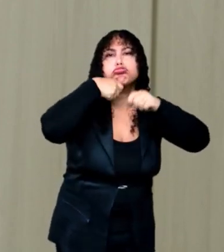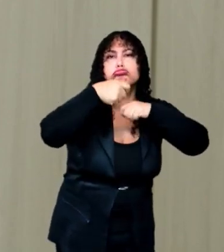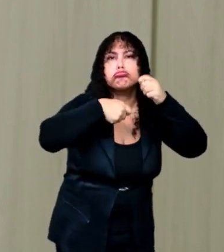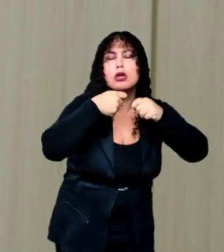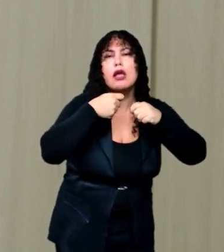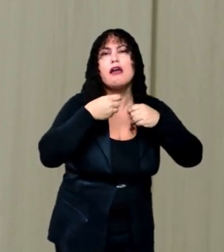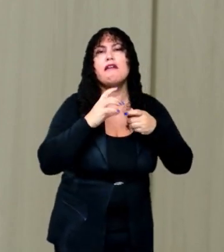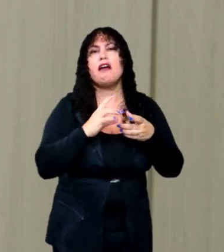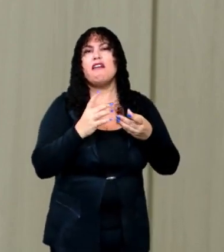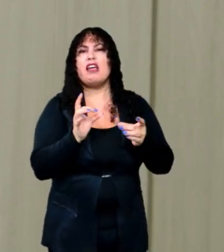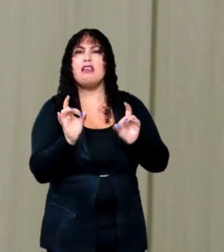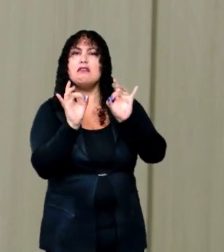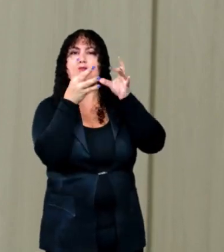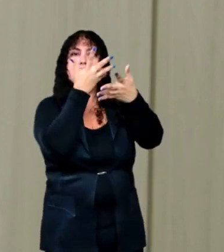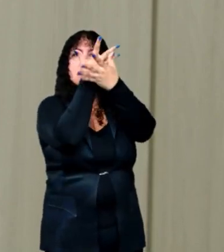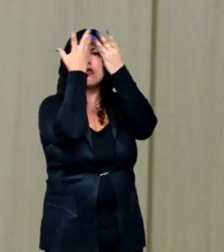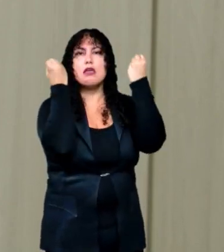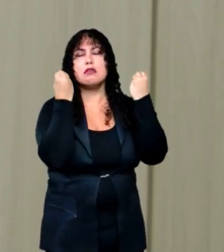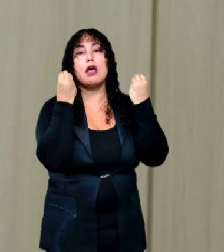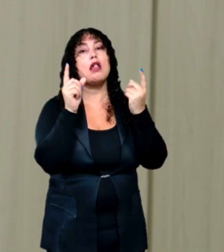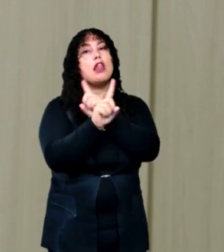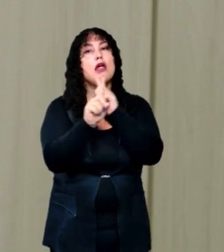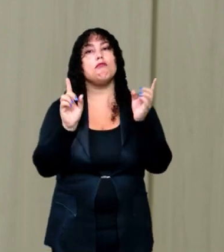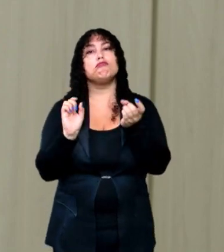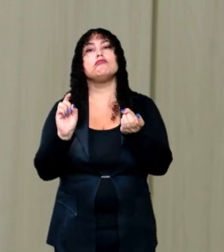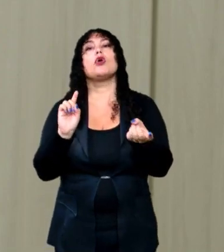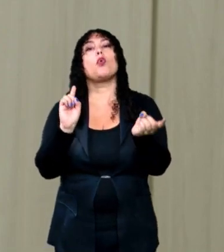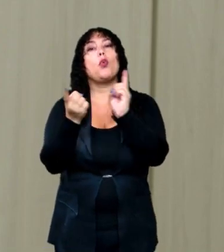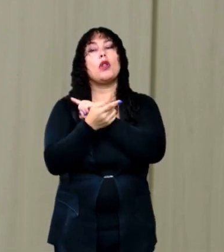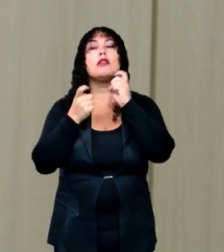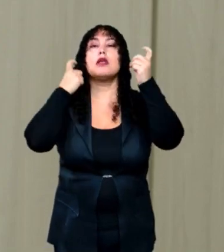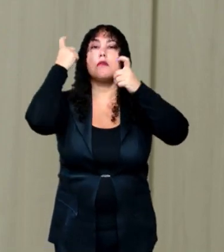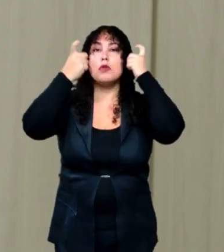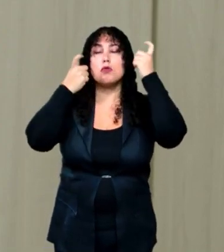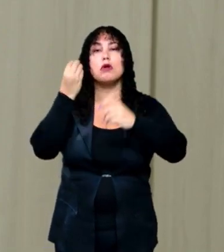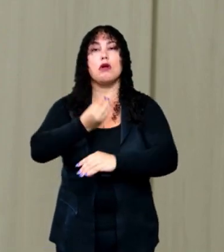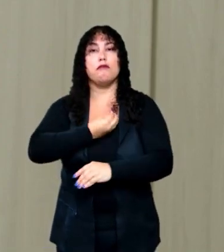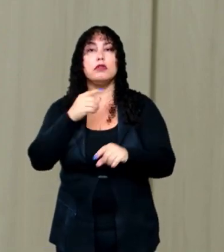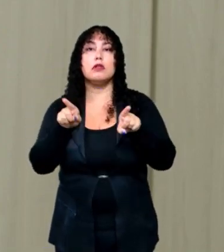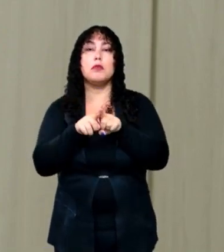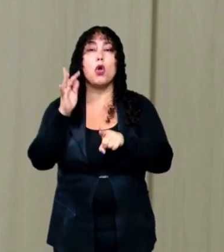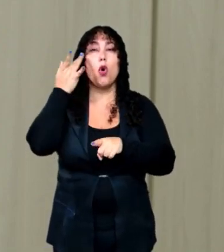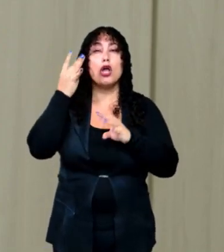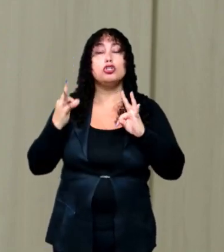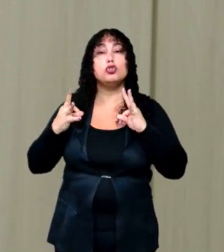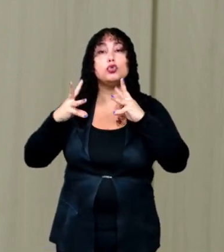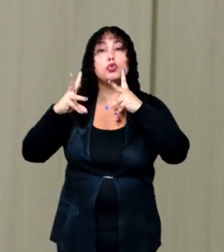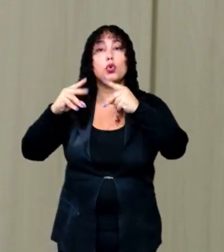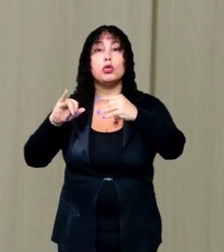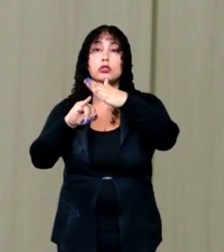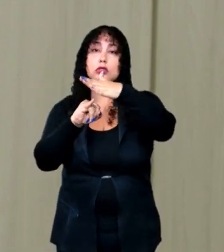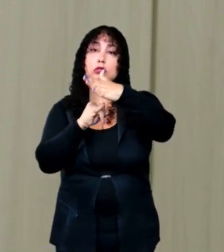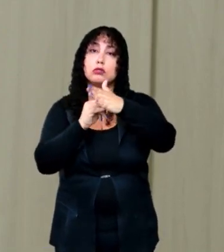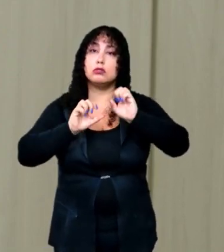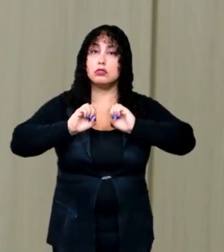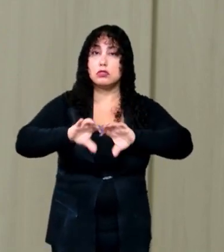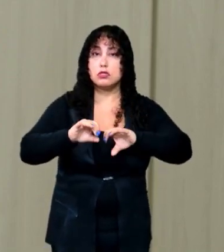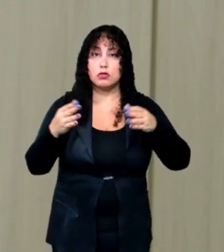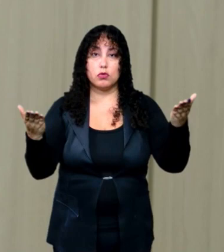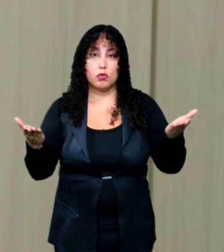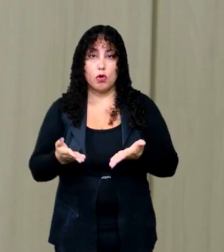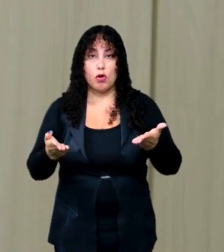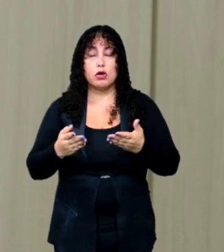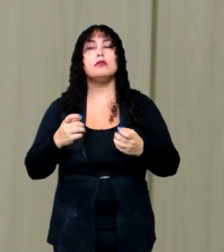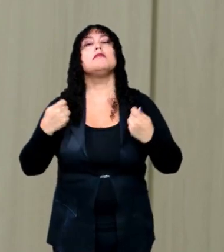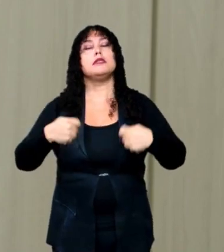vai deixar isso de lado. Muito pelo contrário, a gente tem que se preocupar com a vida. E eu acho que todas as instituições de ensino hoje têm